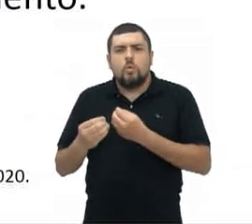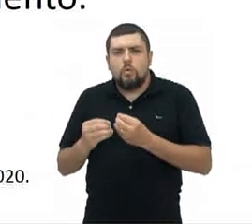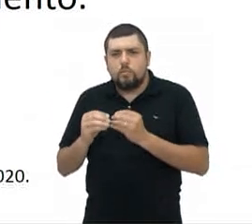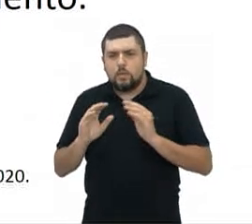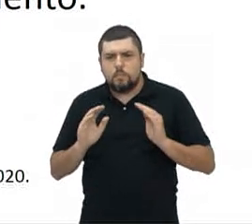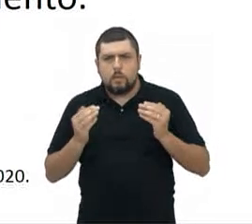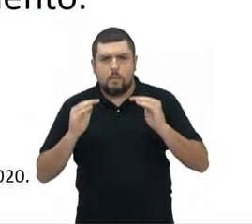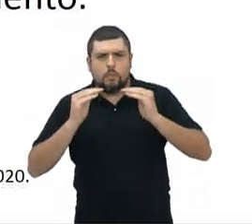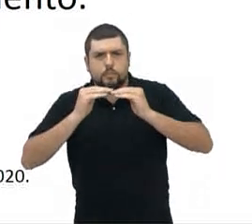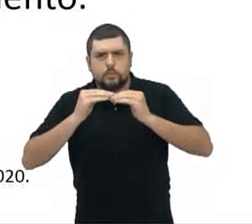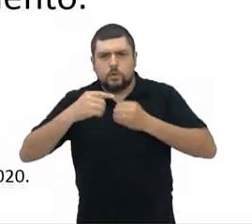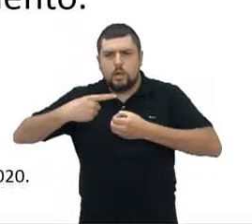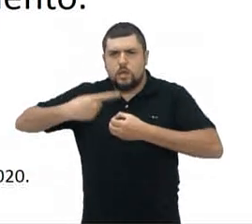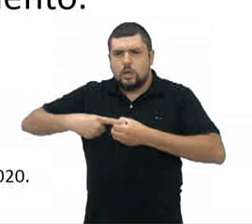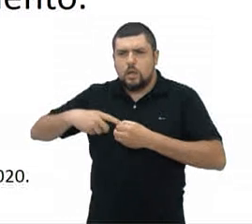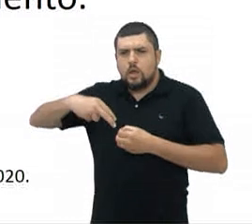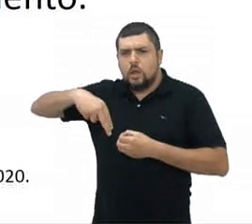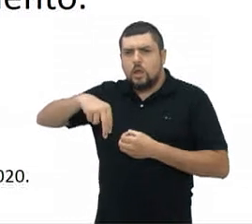pelo rei